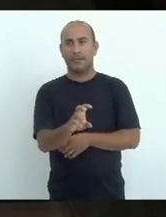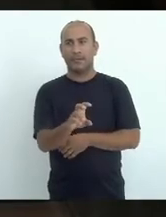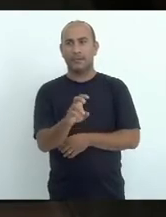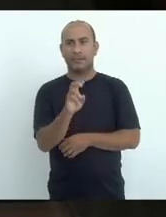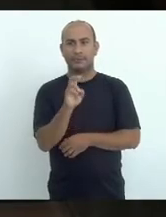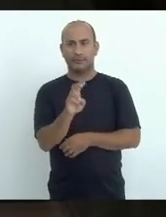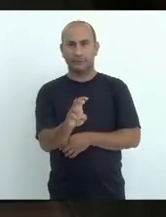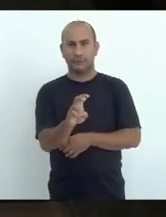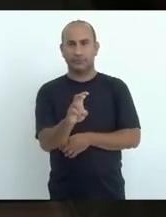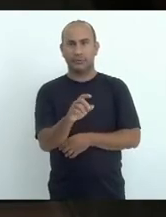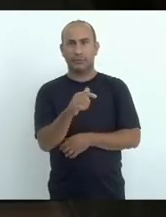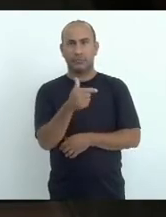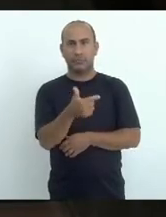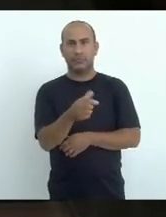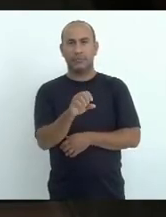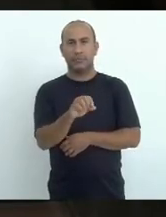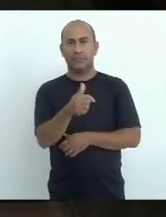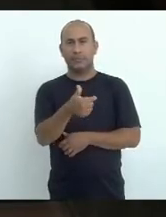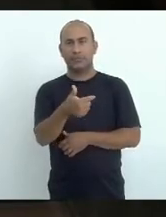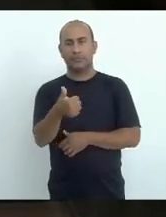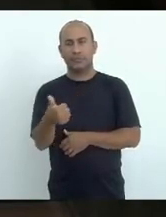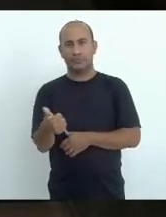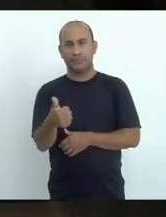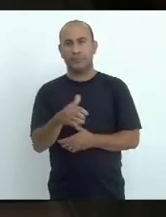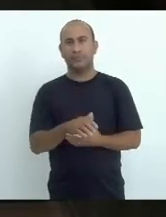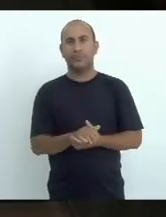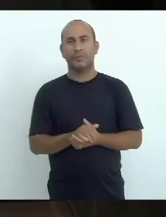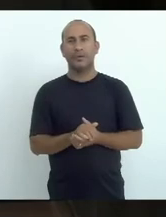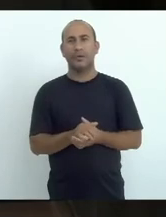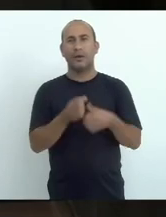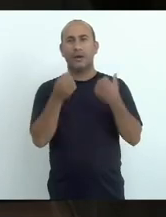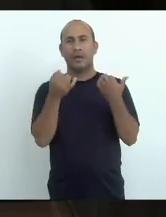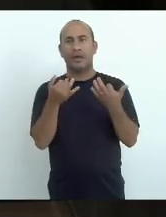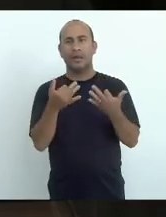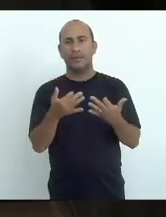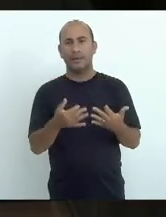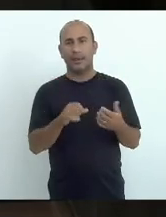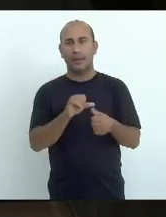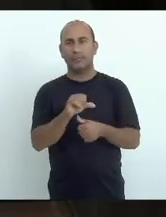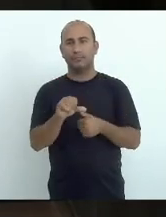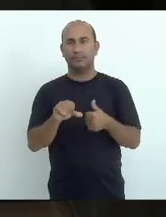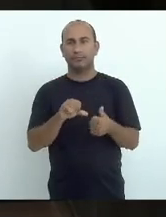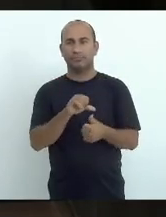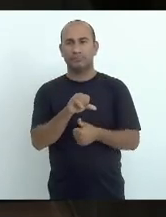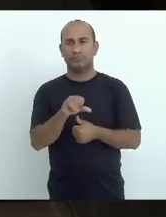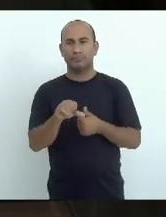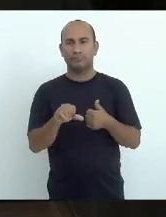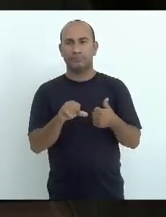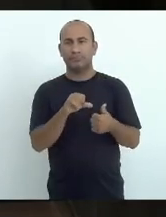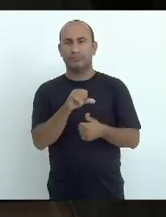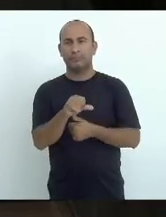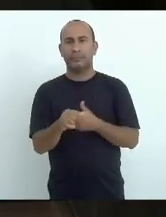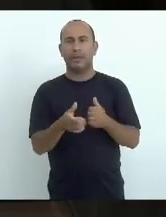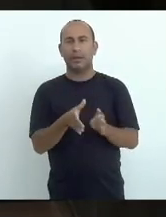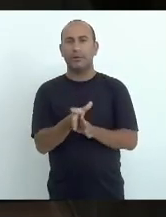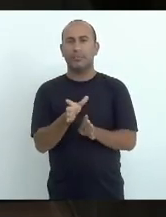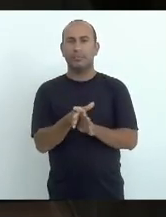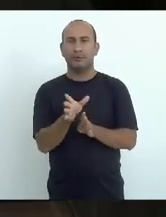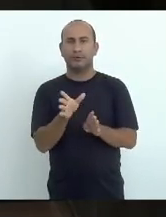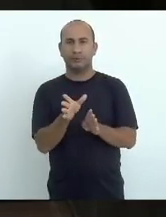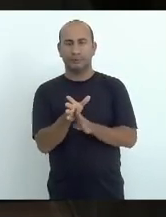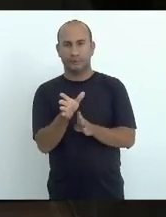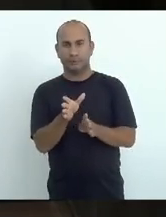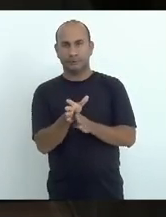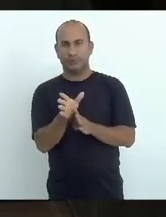2021, que sugeria alterar a composição do Conselho Nacional do